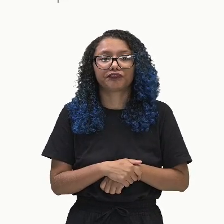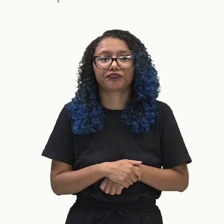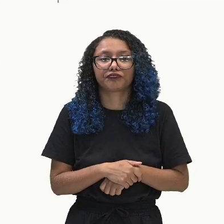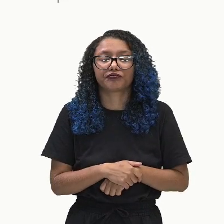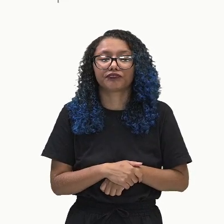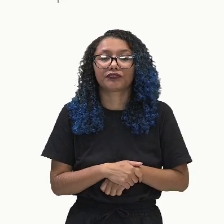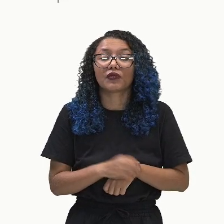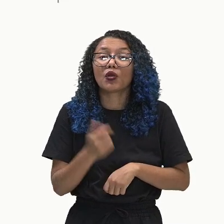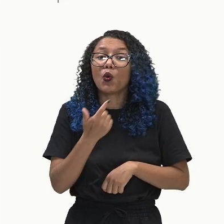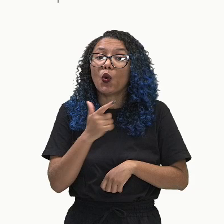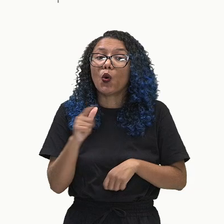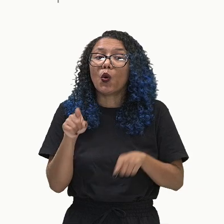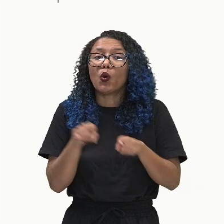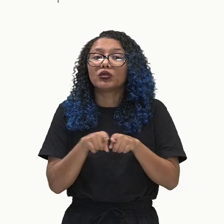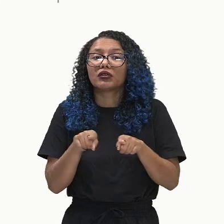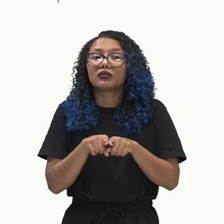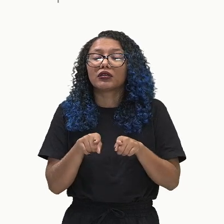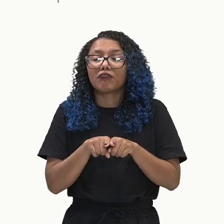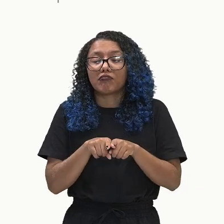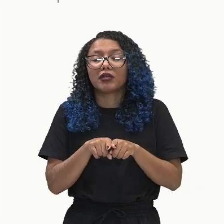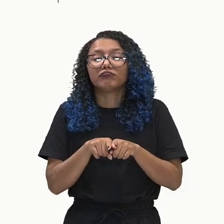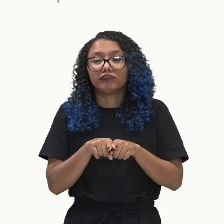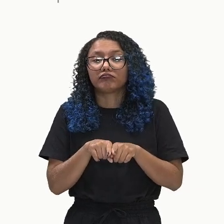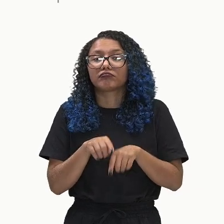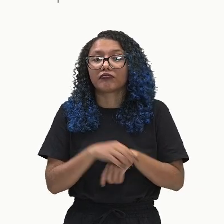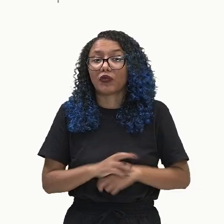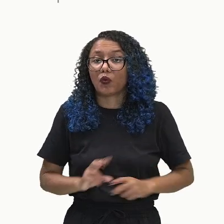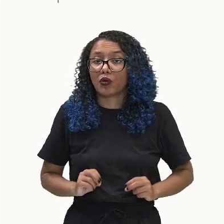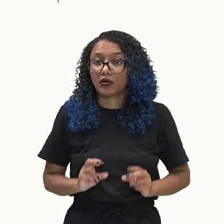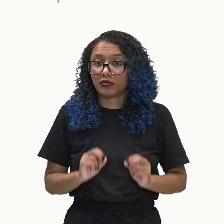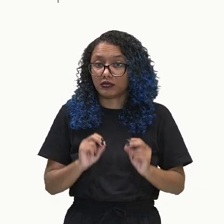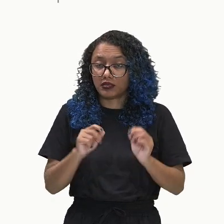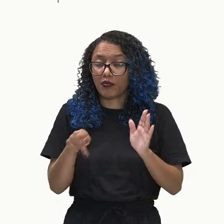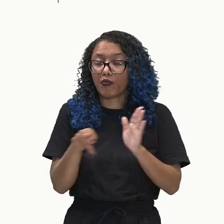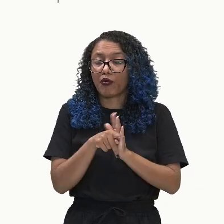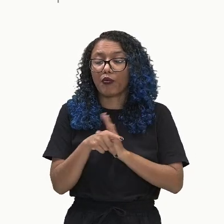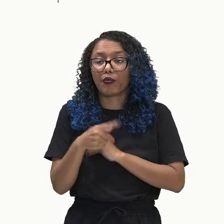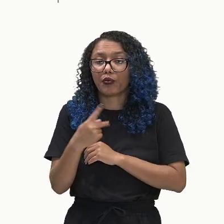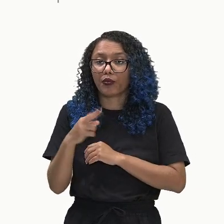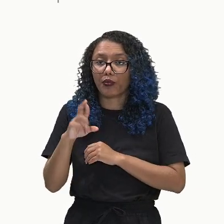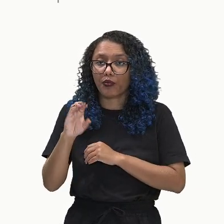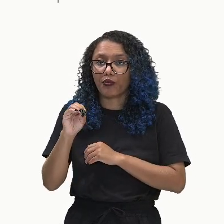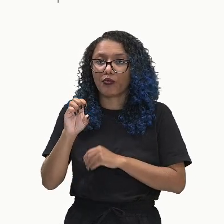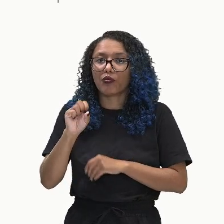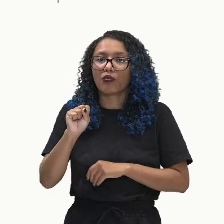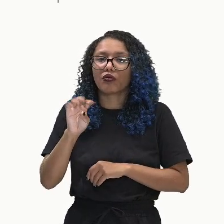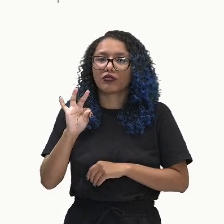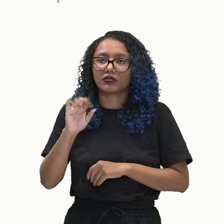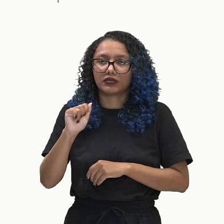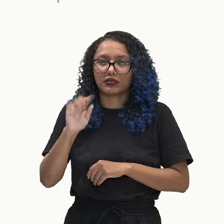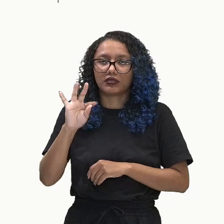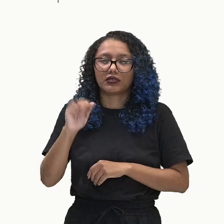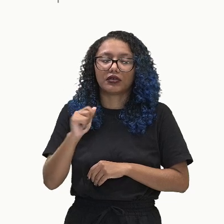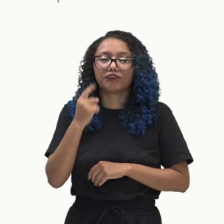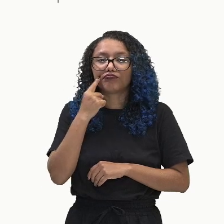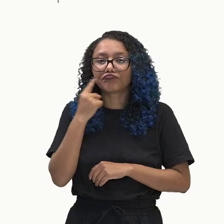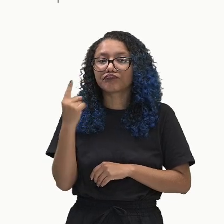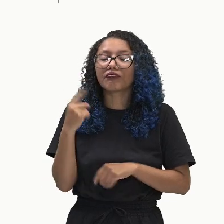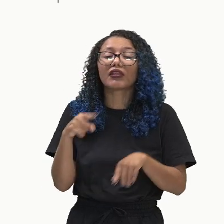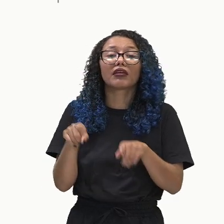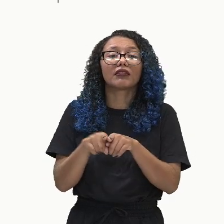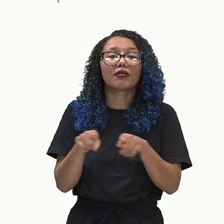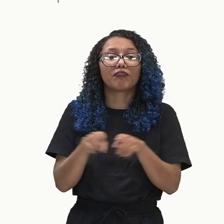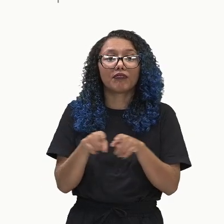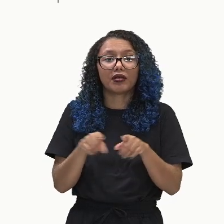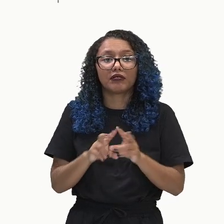uma outra doença, que é o câncer de próstata. Aqui nós temos o câncer de testículo, né? É um